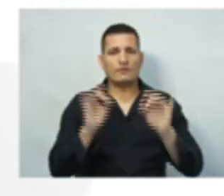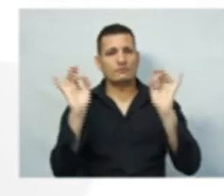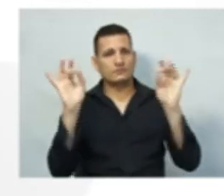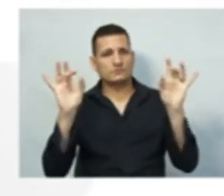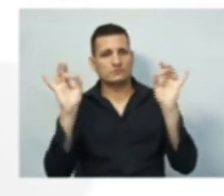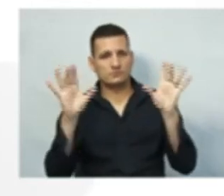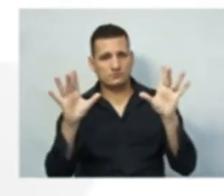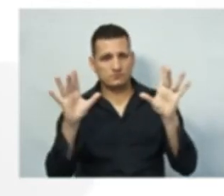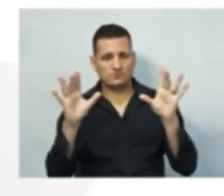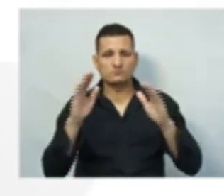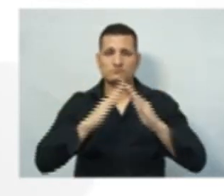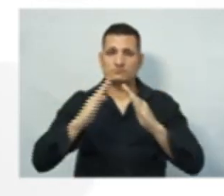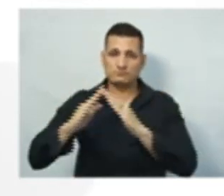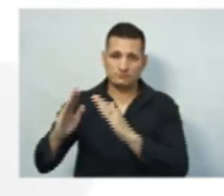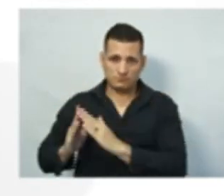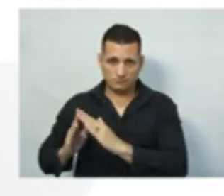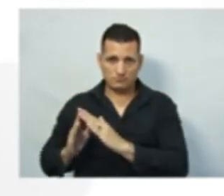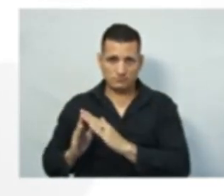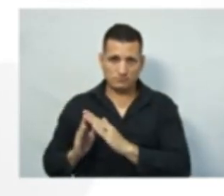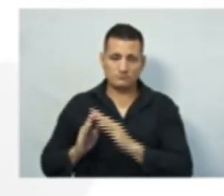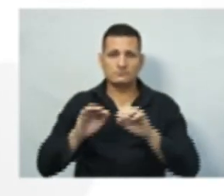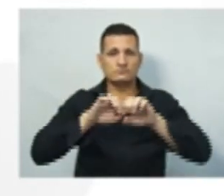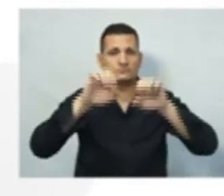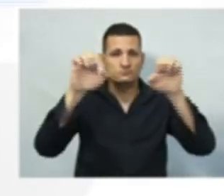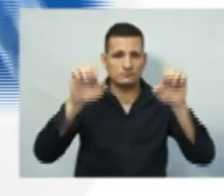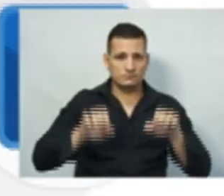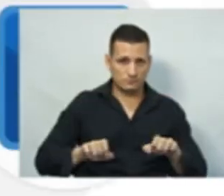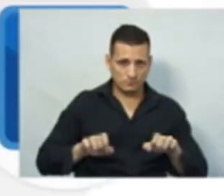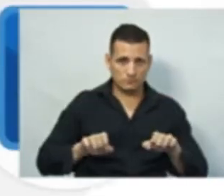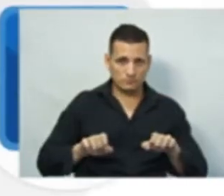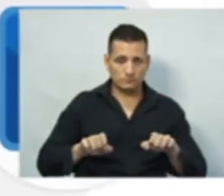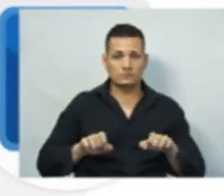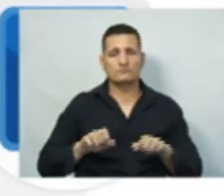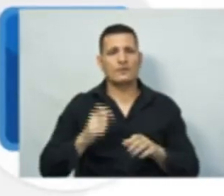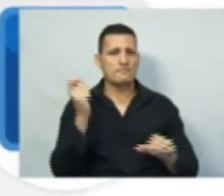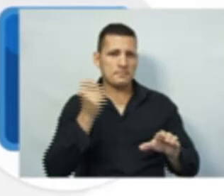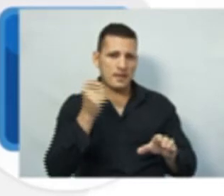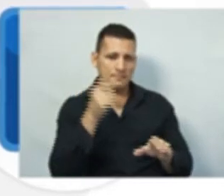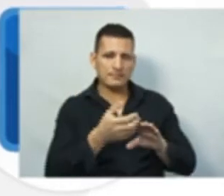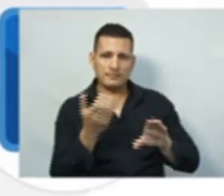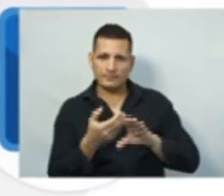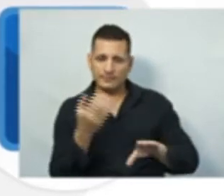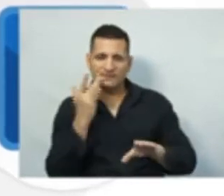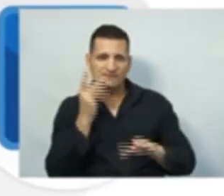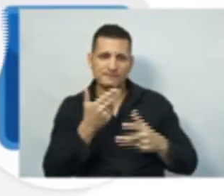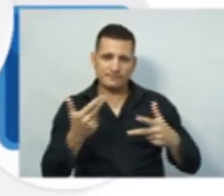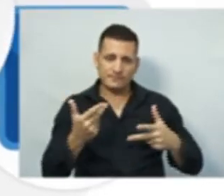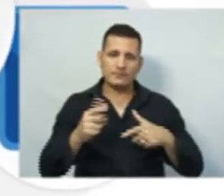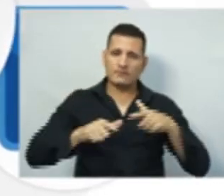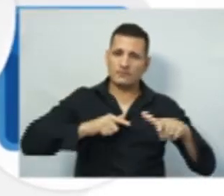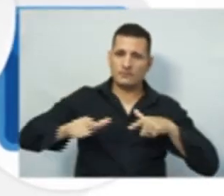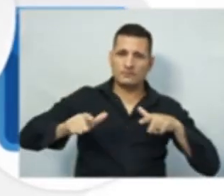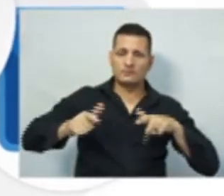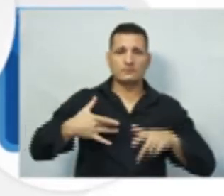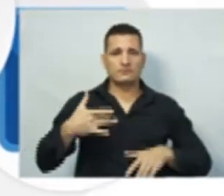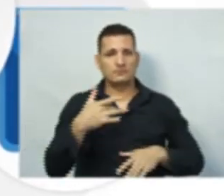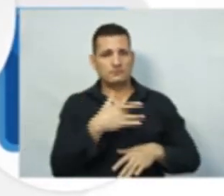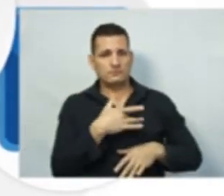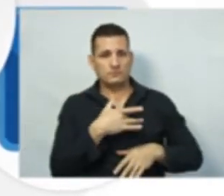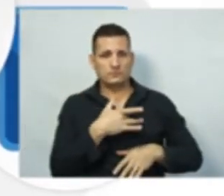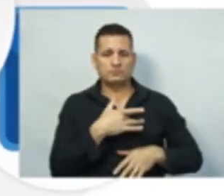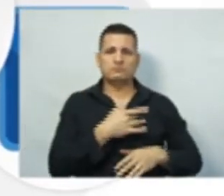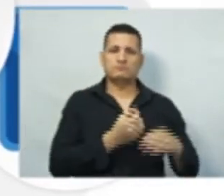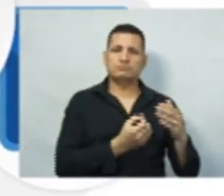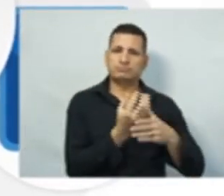especial, habitacional, infraestrutura, mineral, trabalho, saúde,